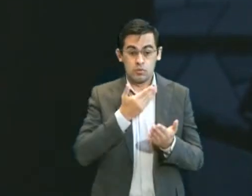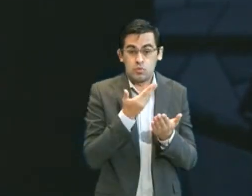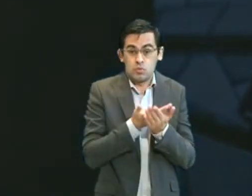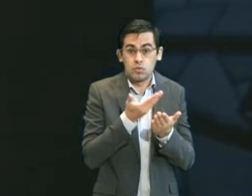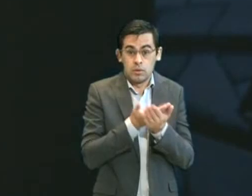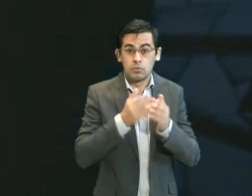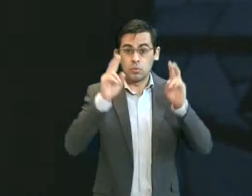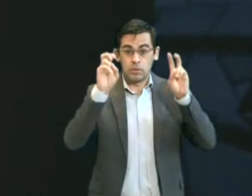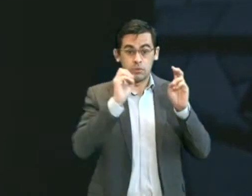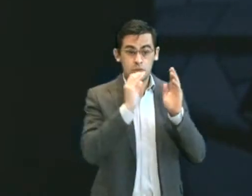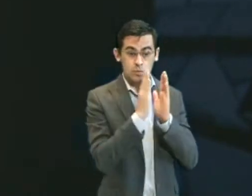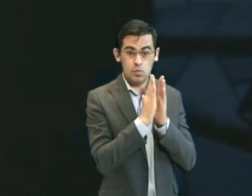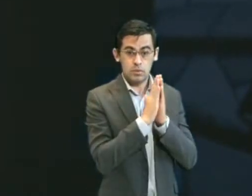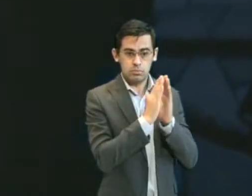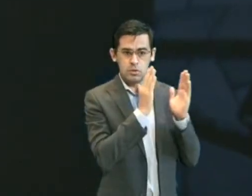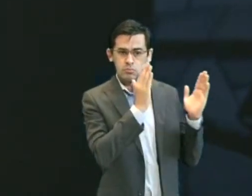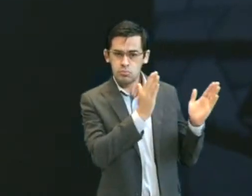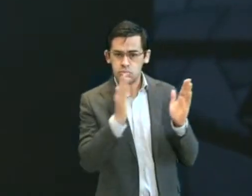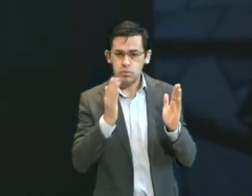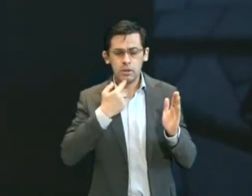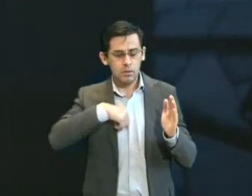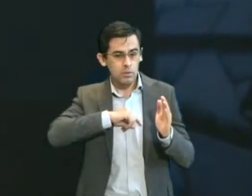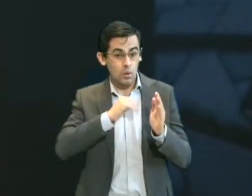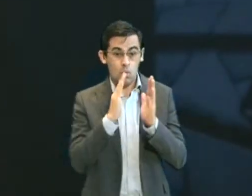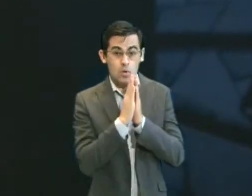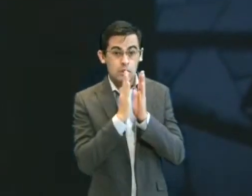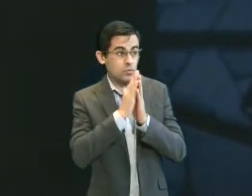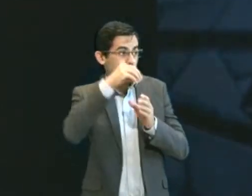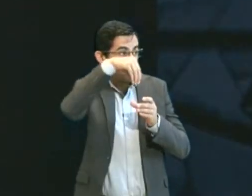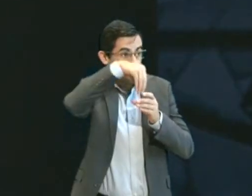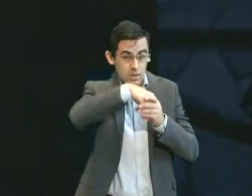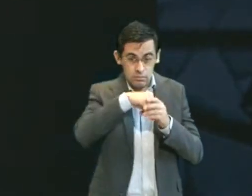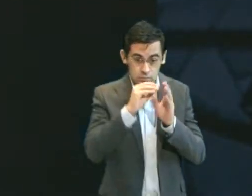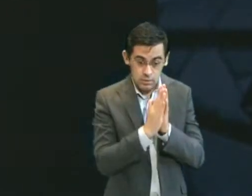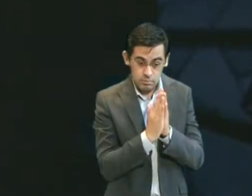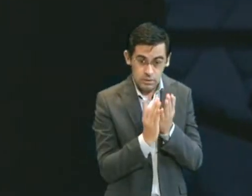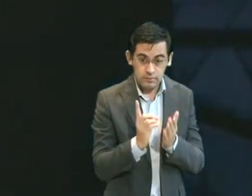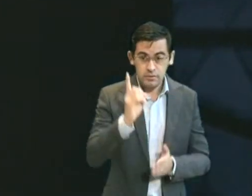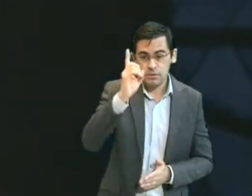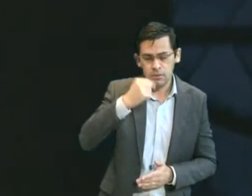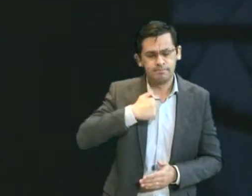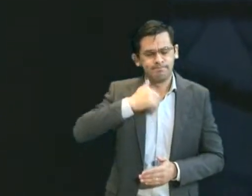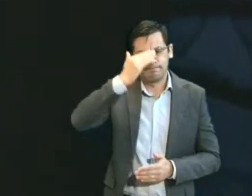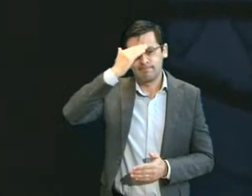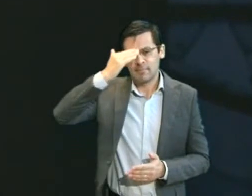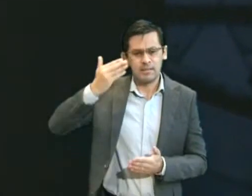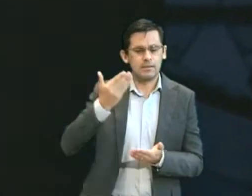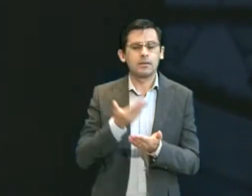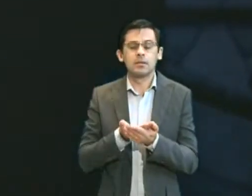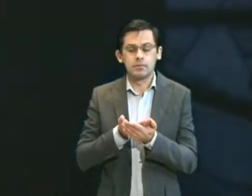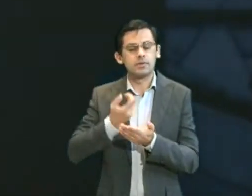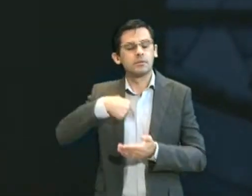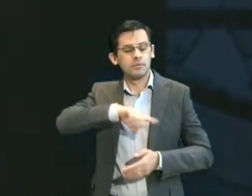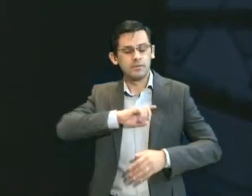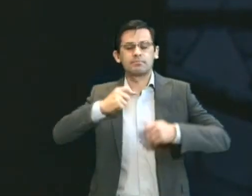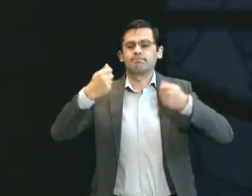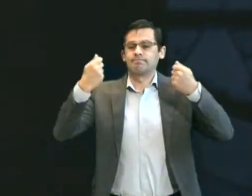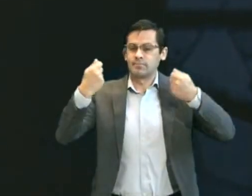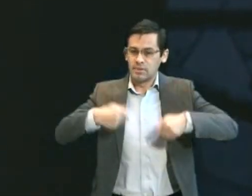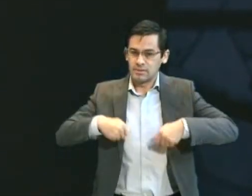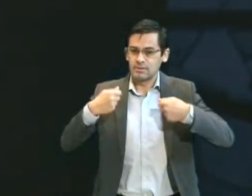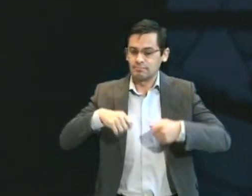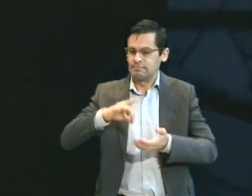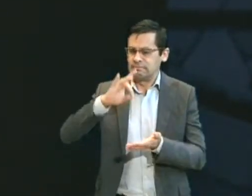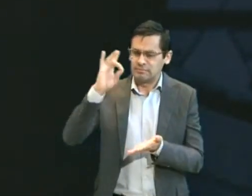sobre oração, as orações na Bíblia, e eu creio que precisamos hoje